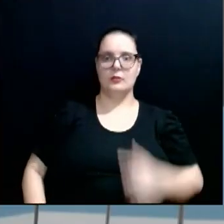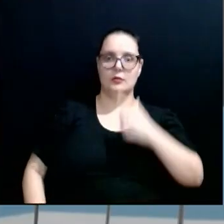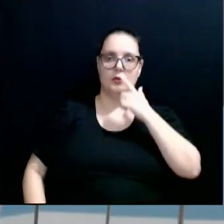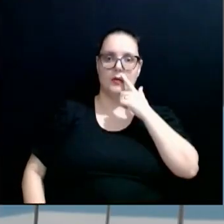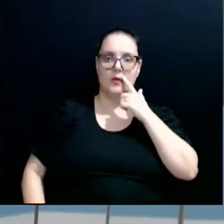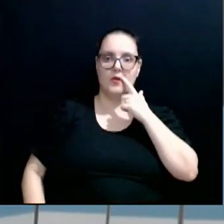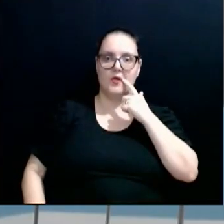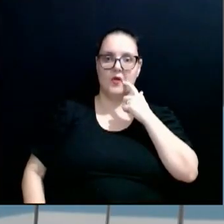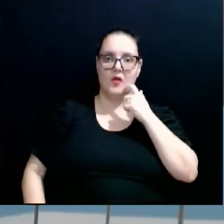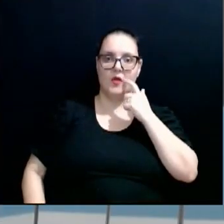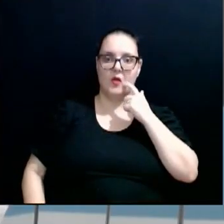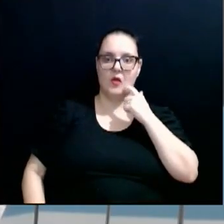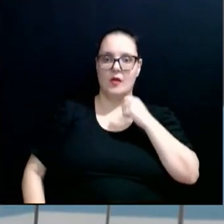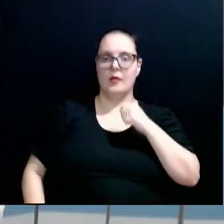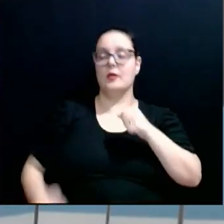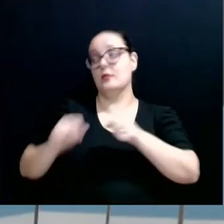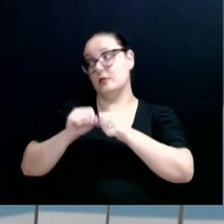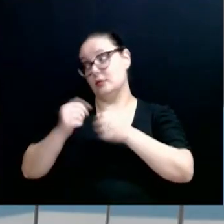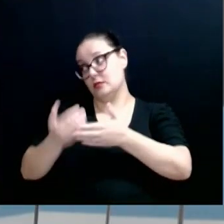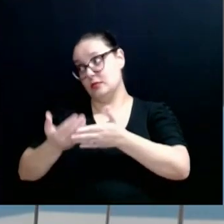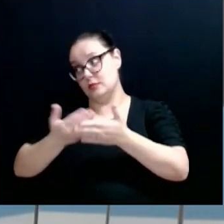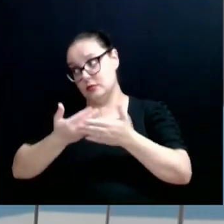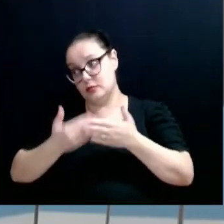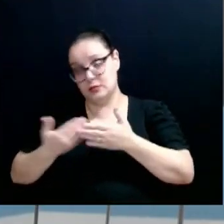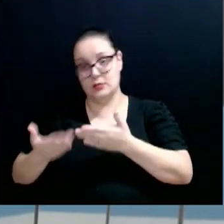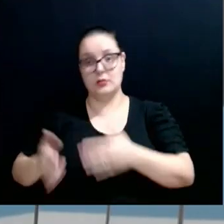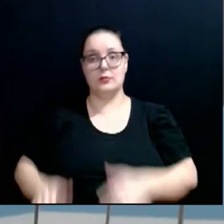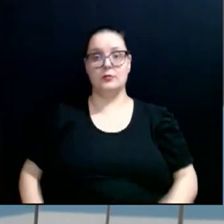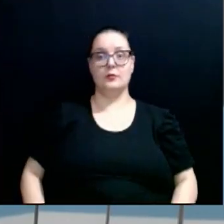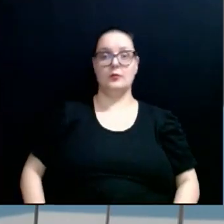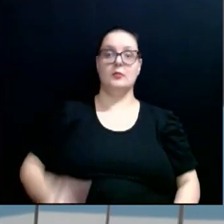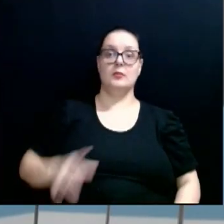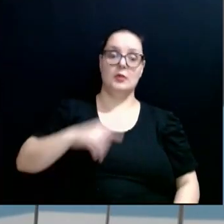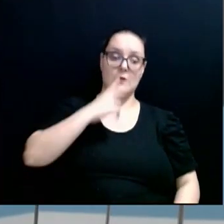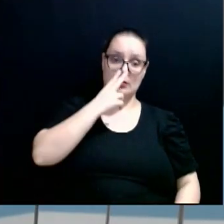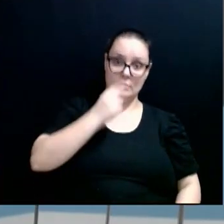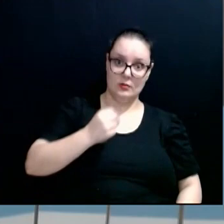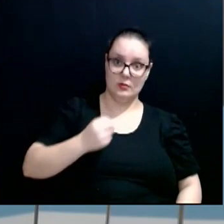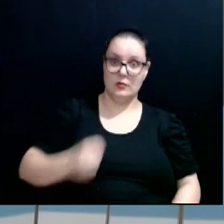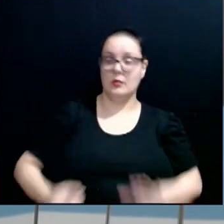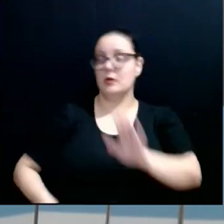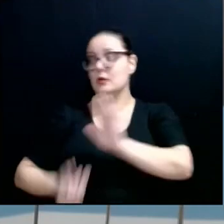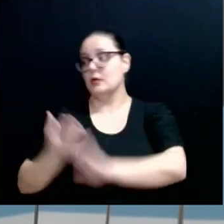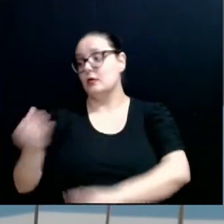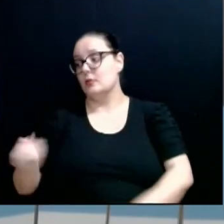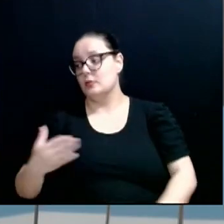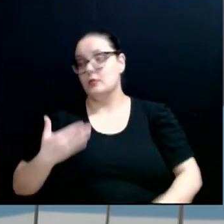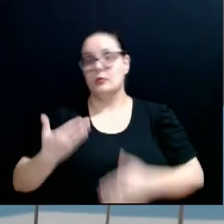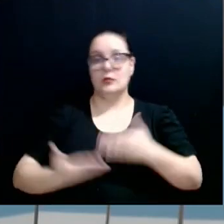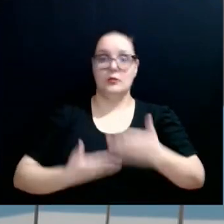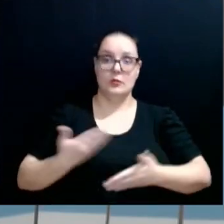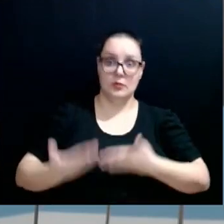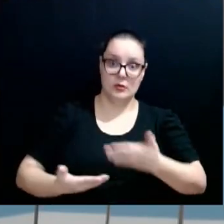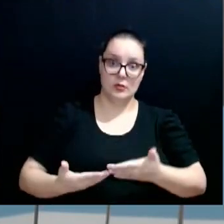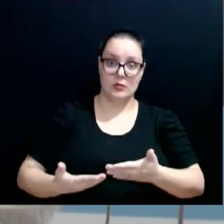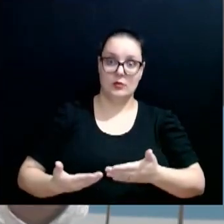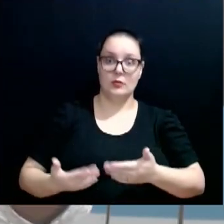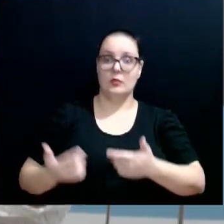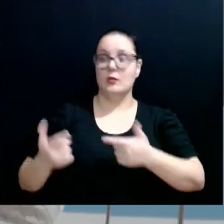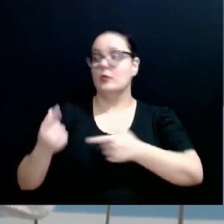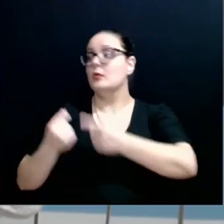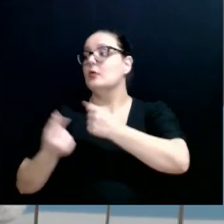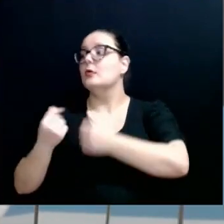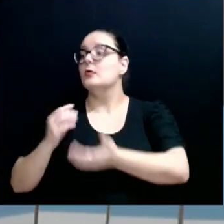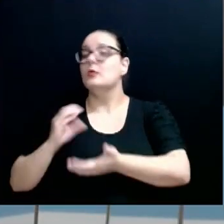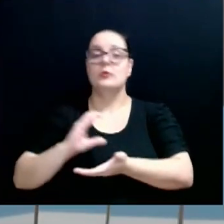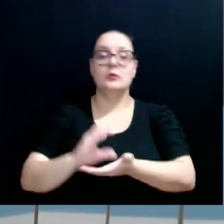fazer um estudo. Existem as vans, vai criar um novo serviço, né? Da onde vai vir um orçamento, vamos buscar um